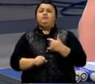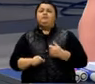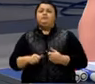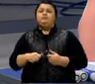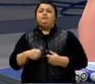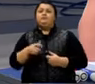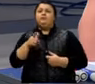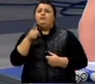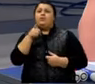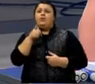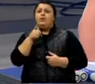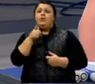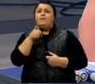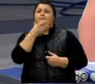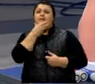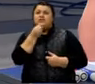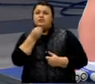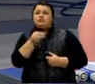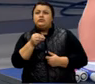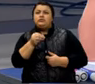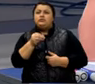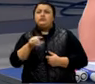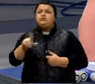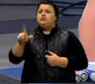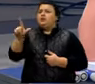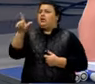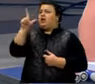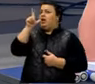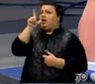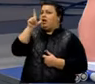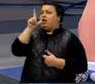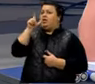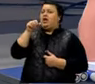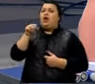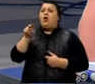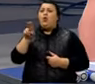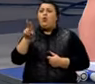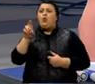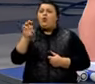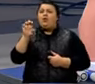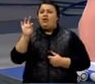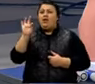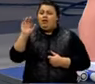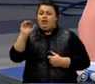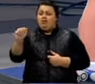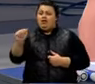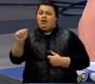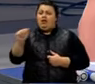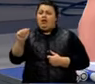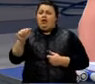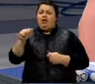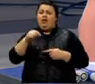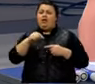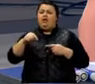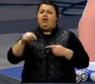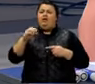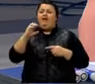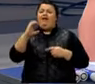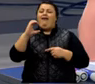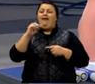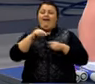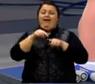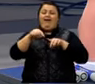composto dos seguintes órgãos: o pênis, a uretra, o canal deferente,